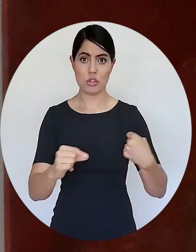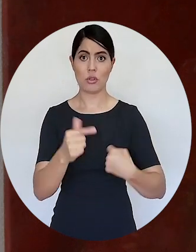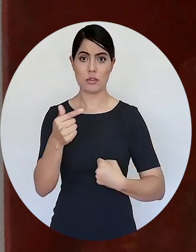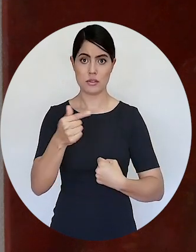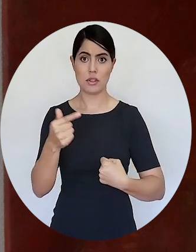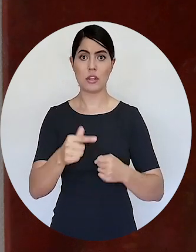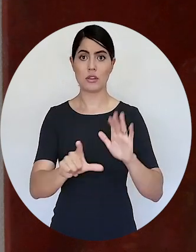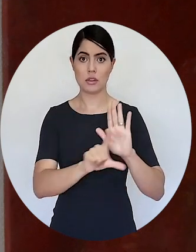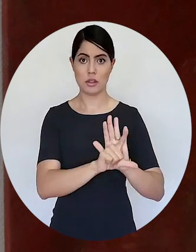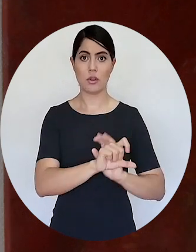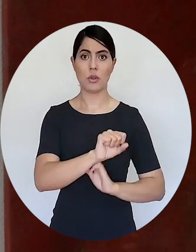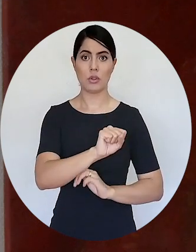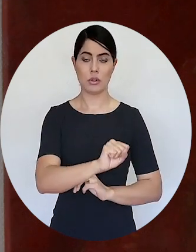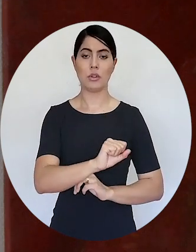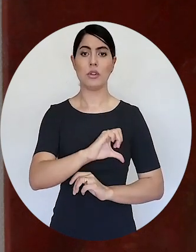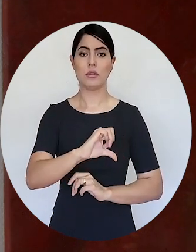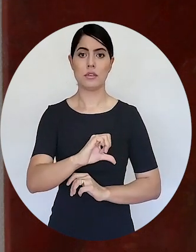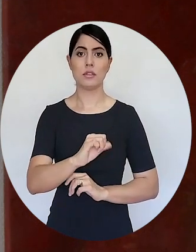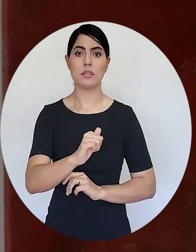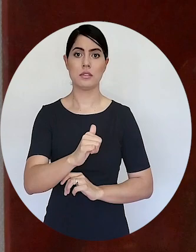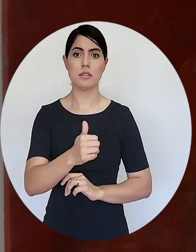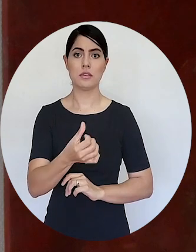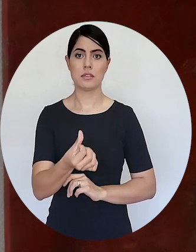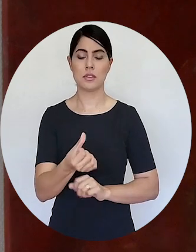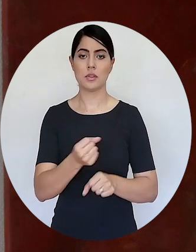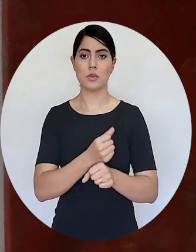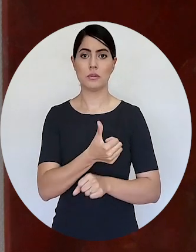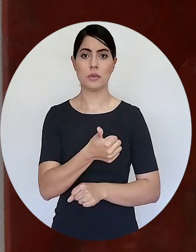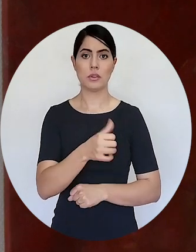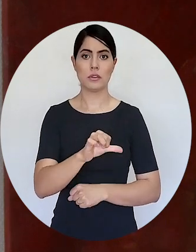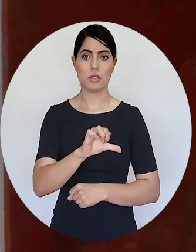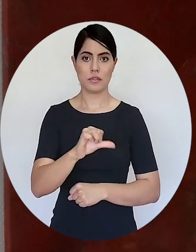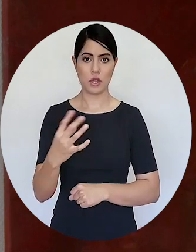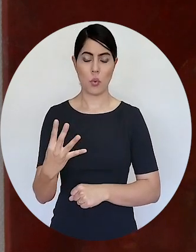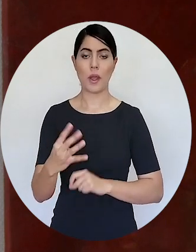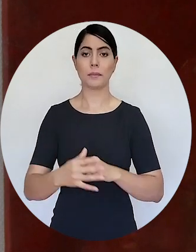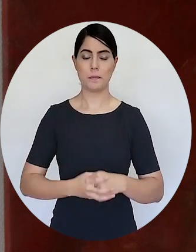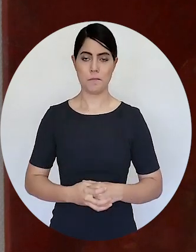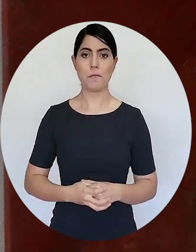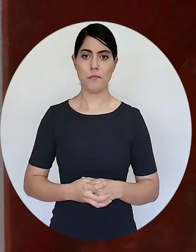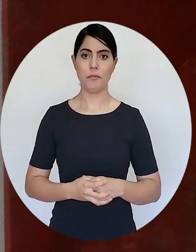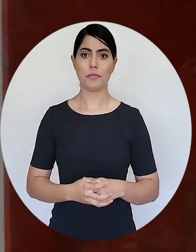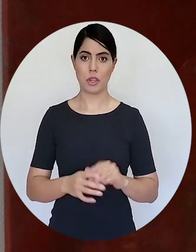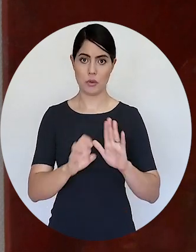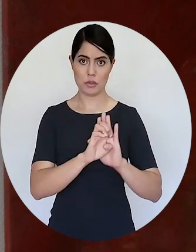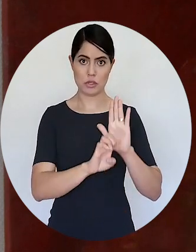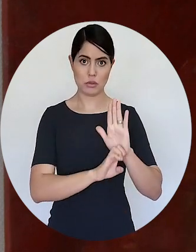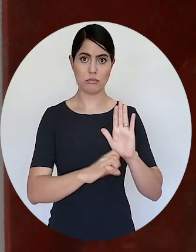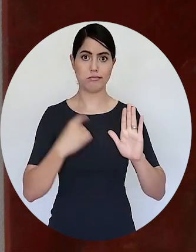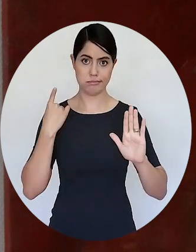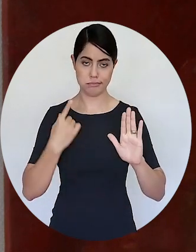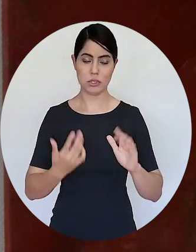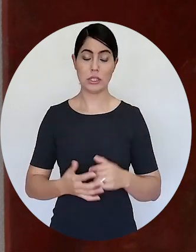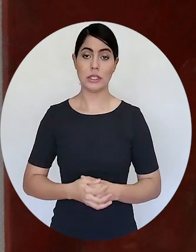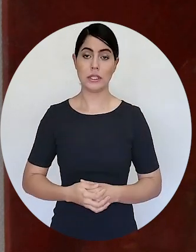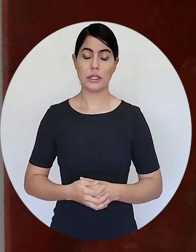artigo 7º da 8.906 de 94, que foi não conhecida